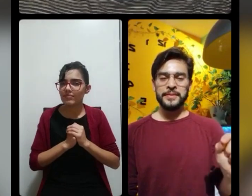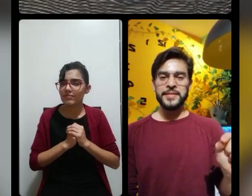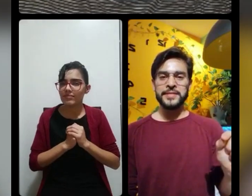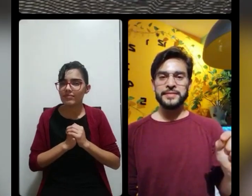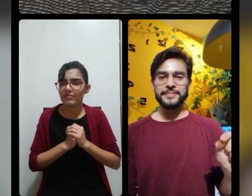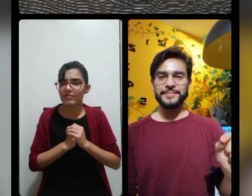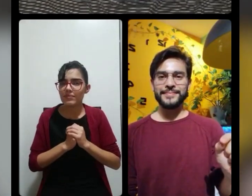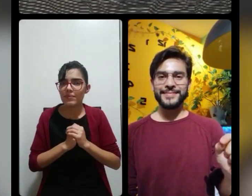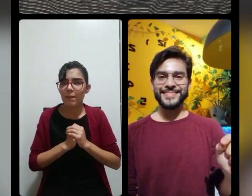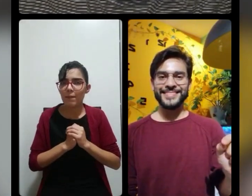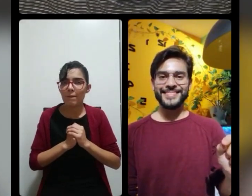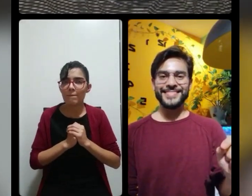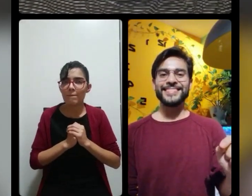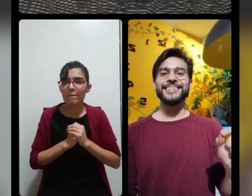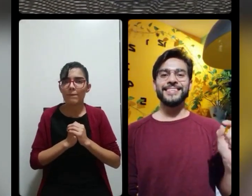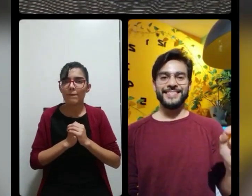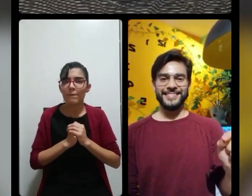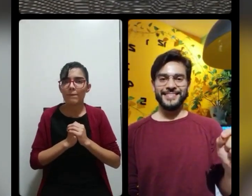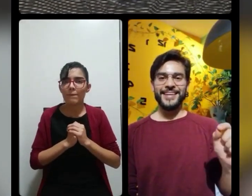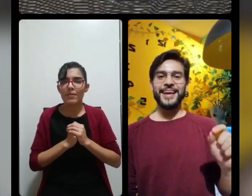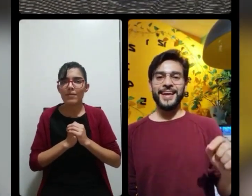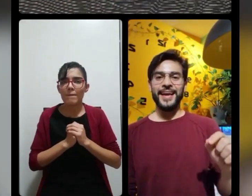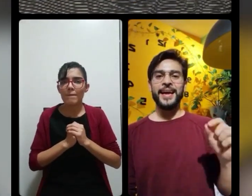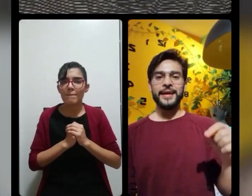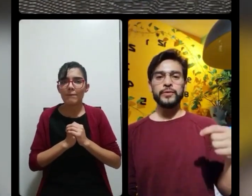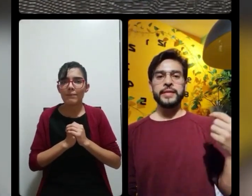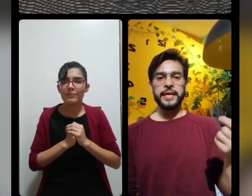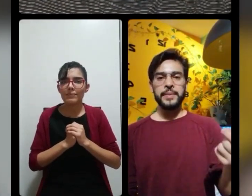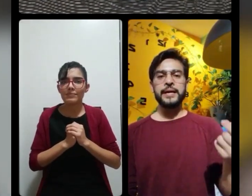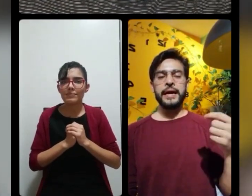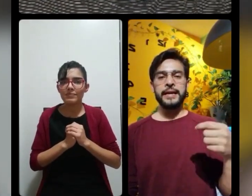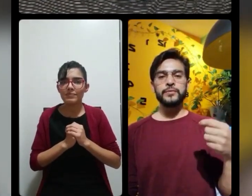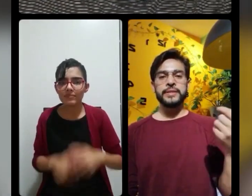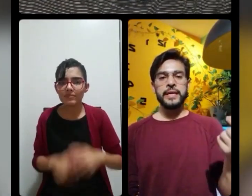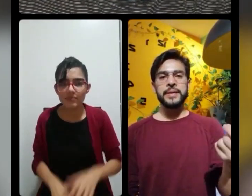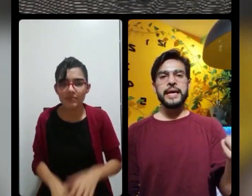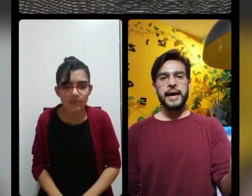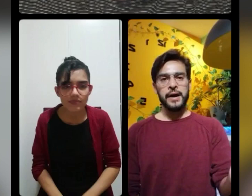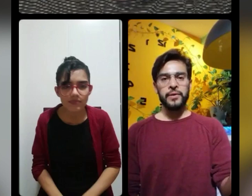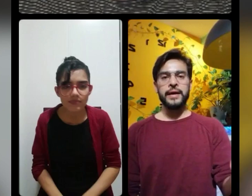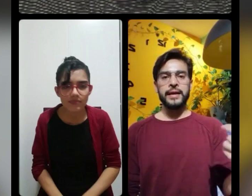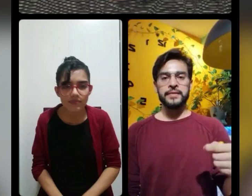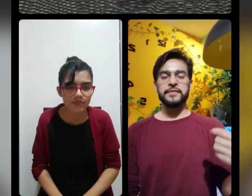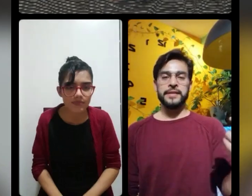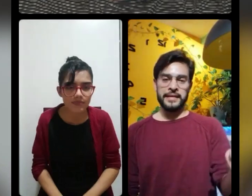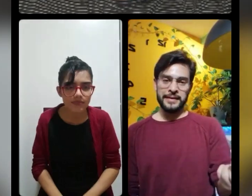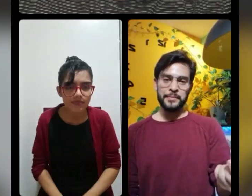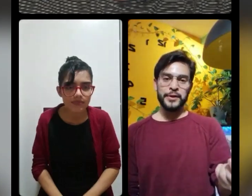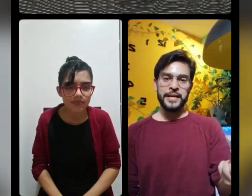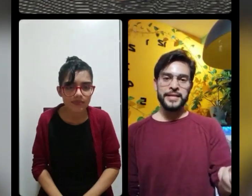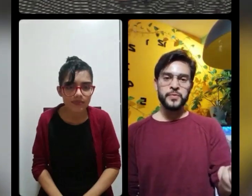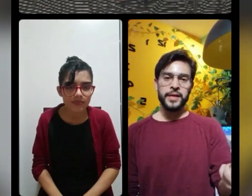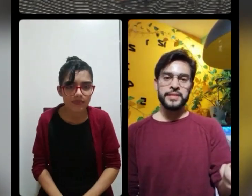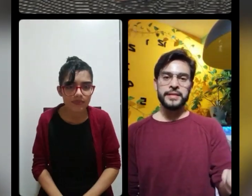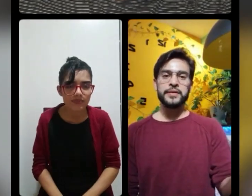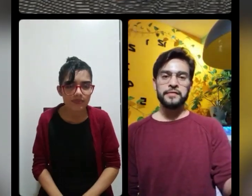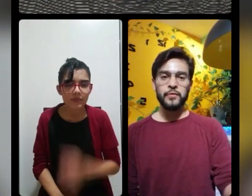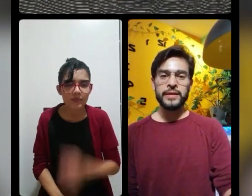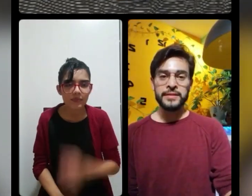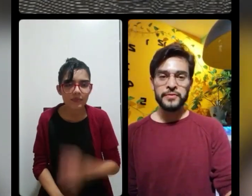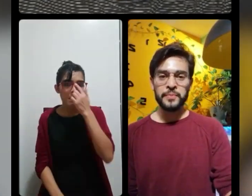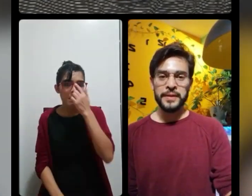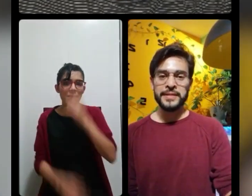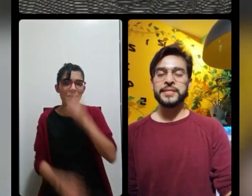O famoso livro de Gilberto Mendonça Teller, né? Era o tema da aula, era Modernismo